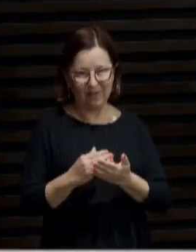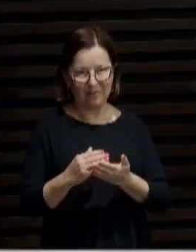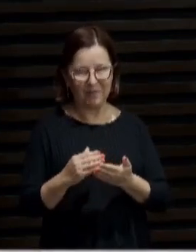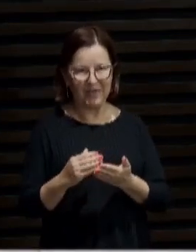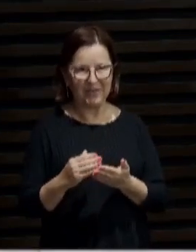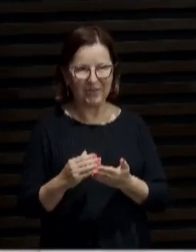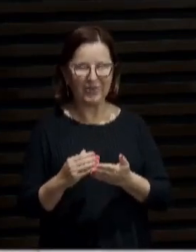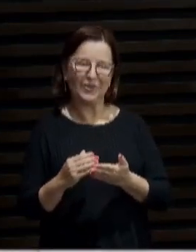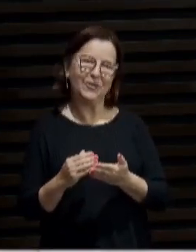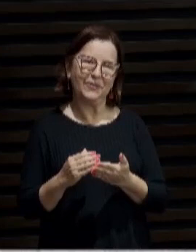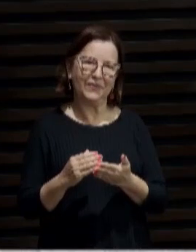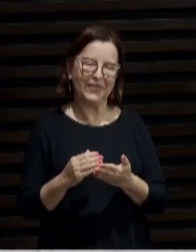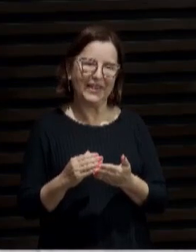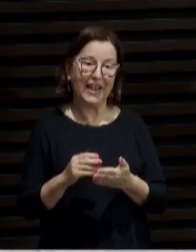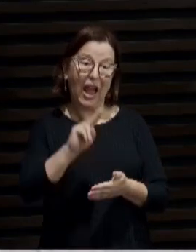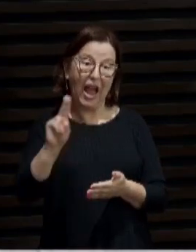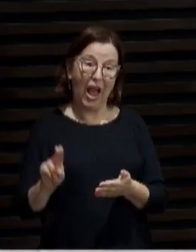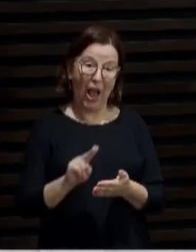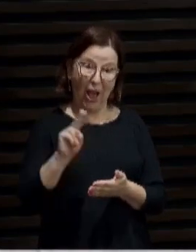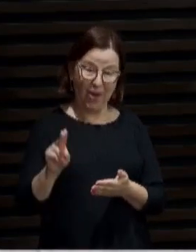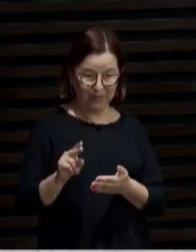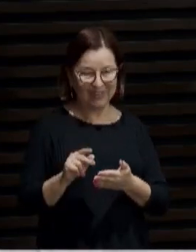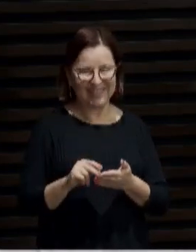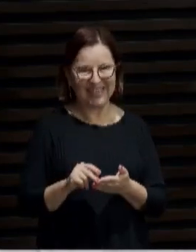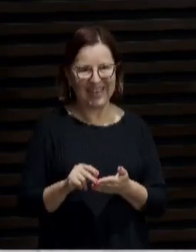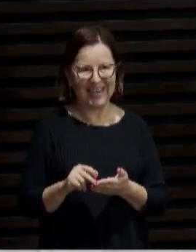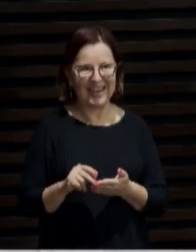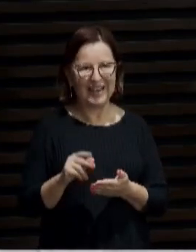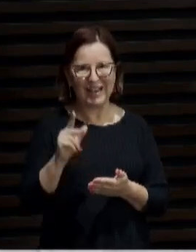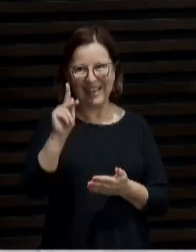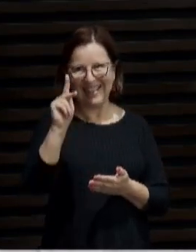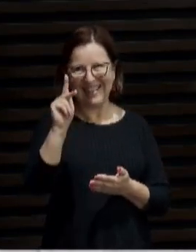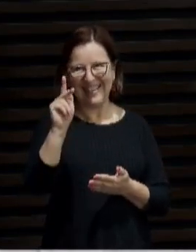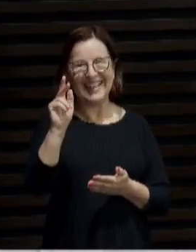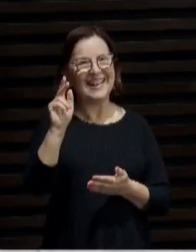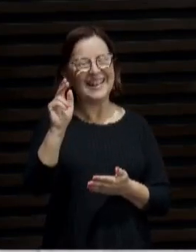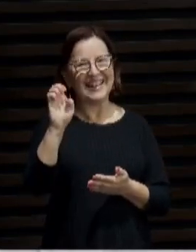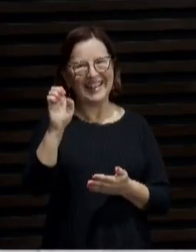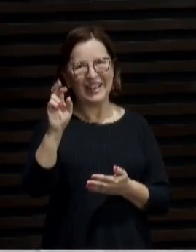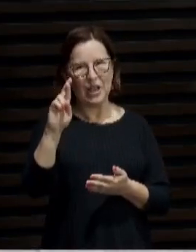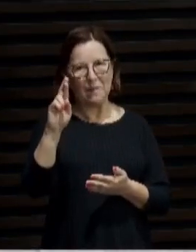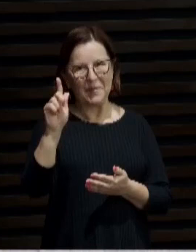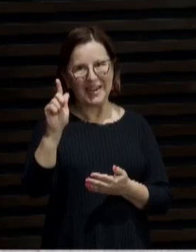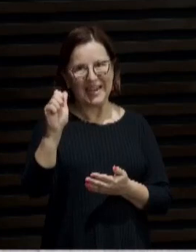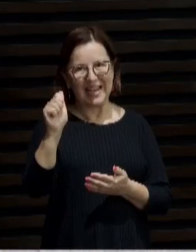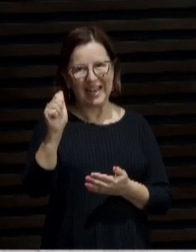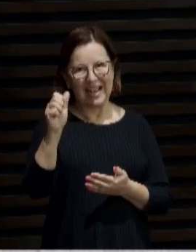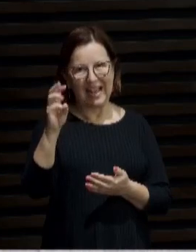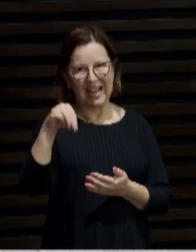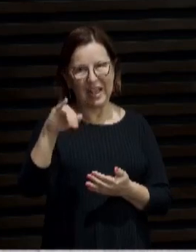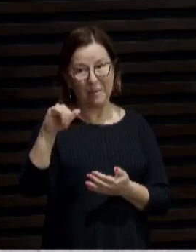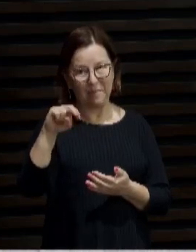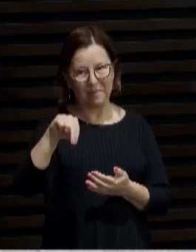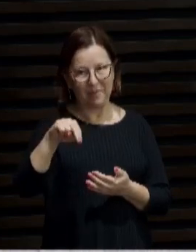Chamado de pergaminho, né? Pergaminho vem de Pérgamo, é uma homenagem à própria cidade de Pérgamo, né? O rei de Pérgamo, chamado Eumênides